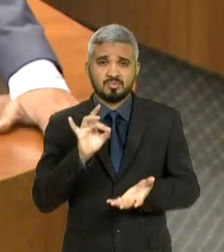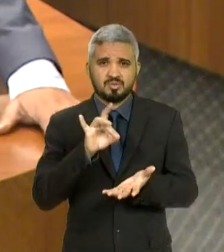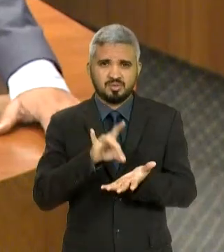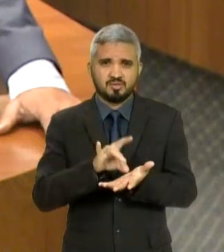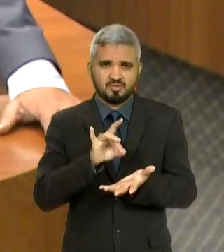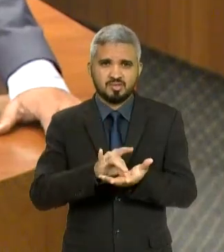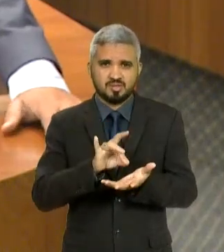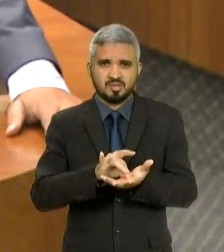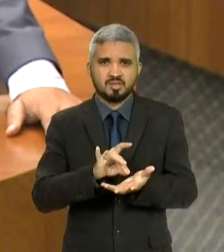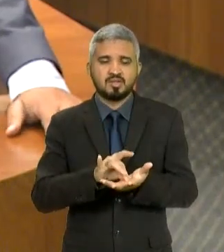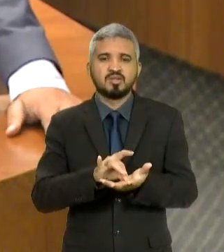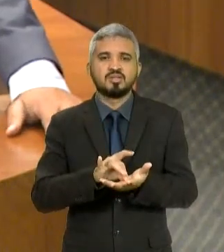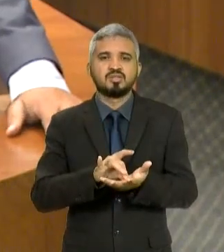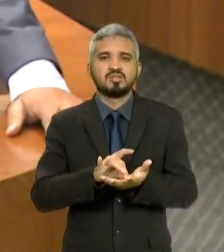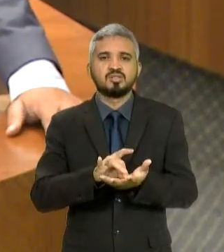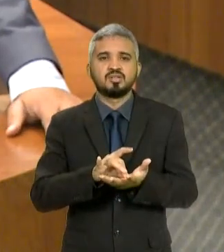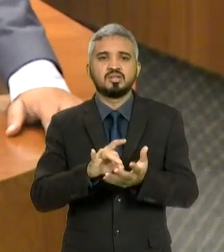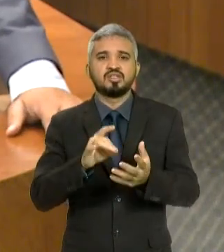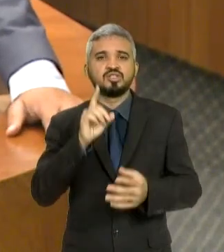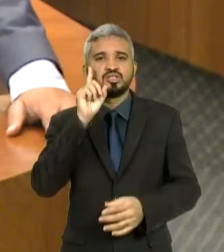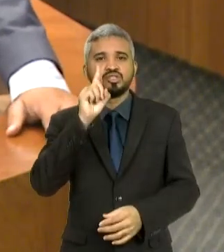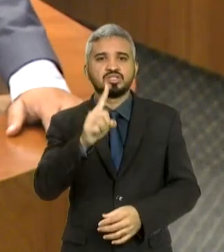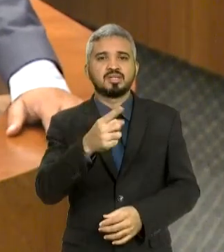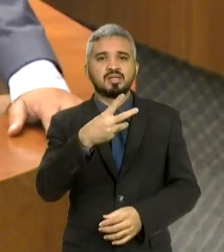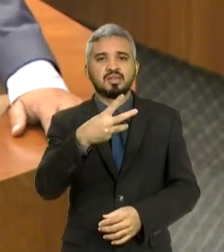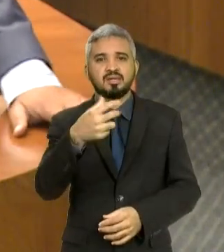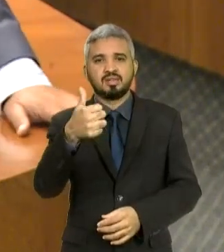até o dia 31 de janeiro,